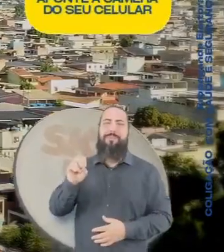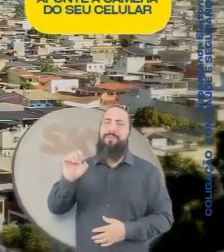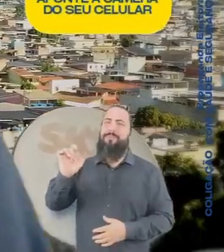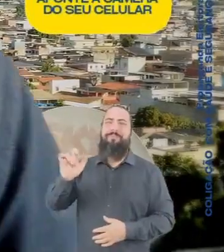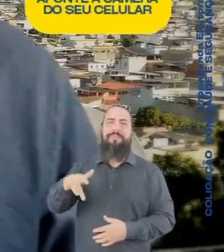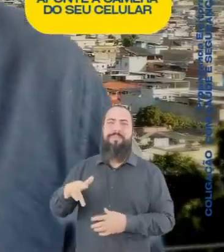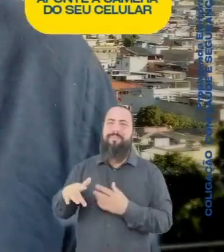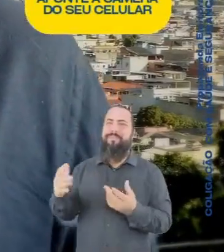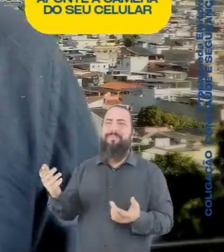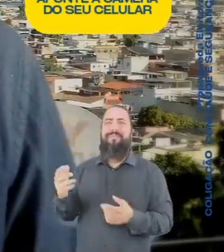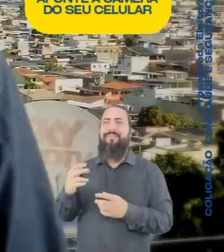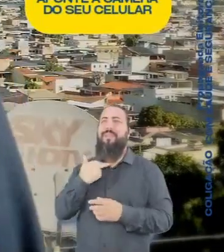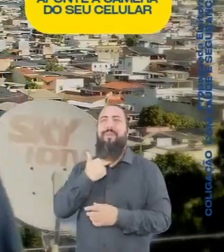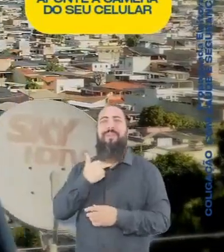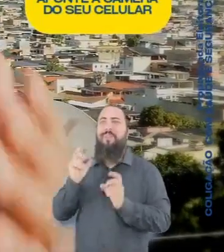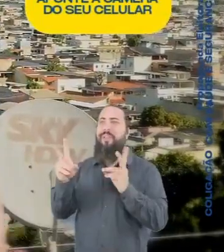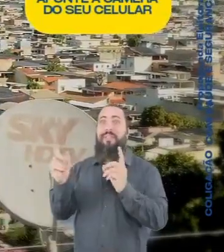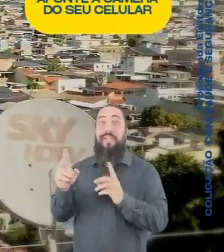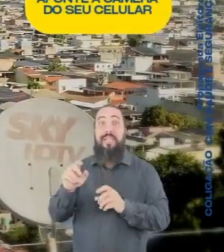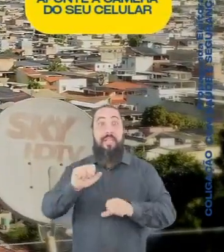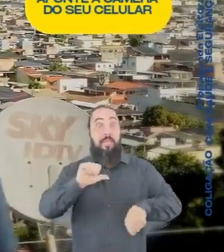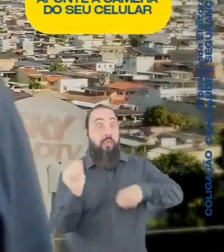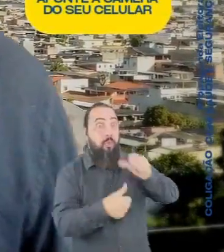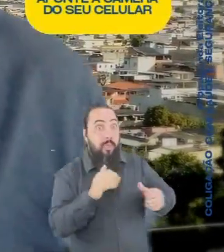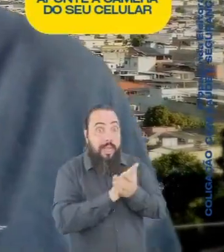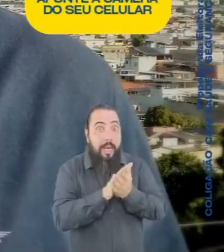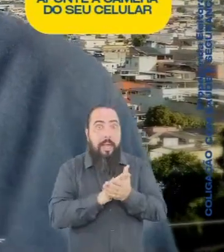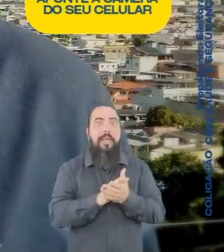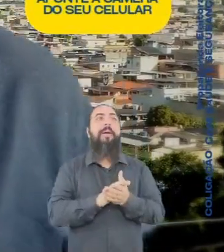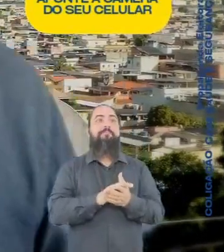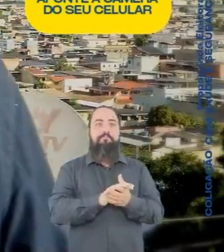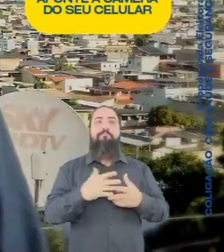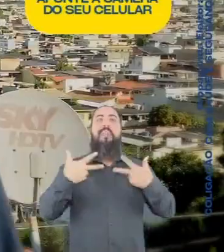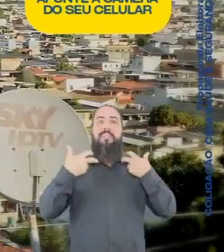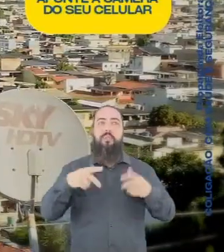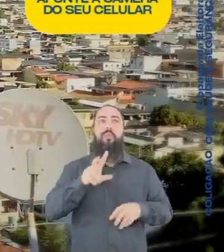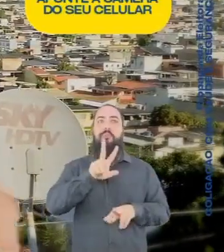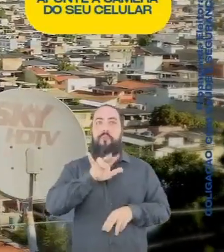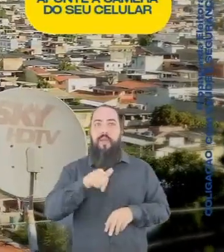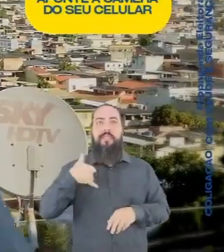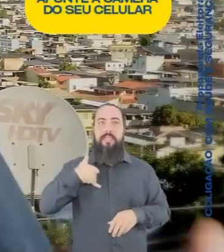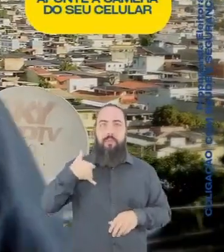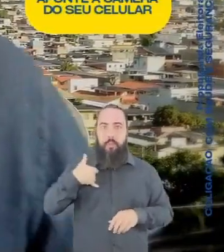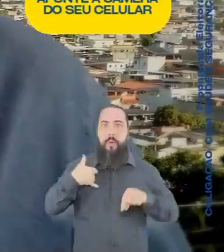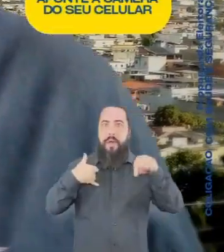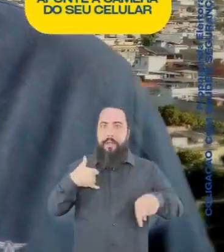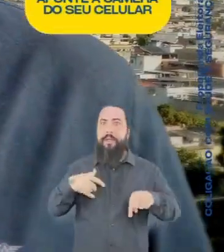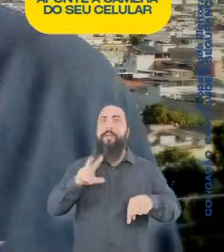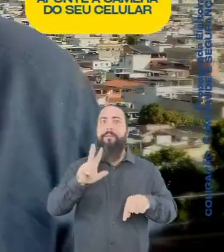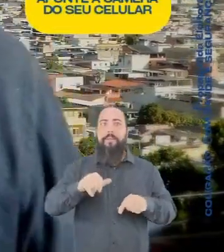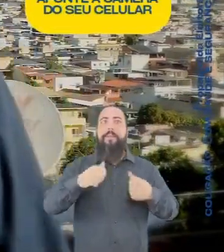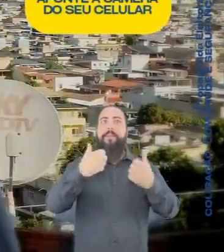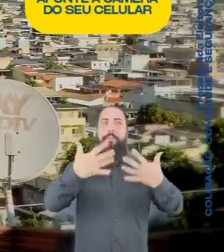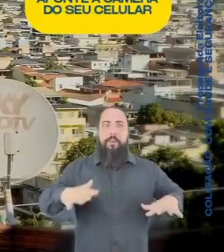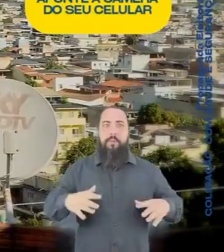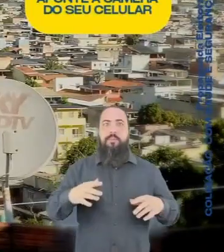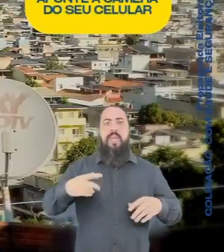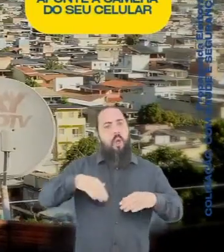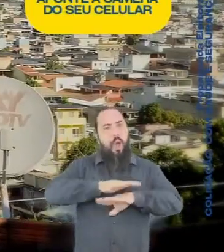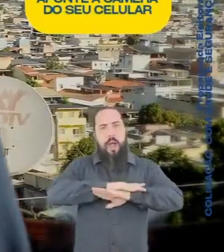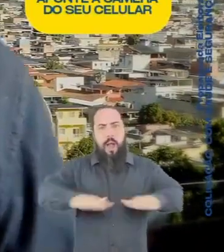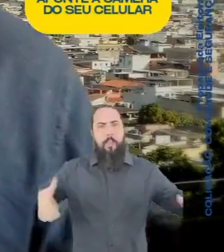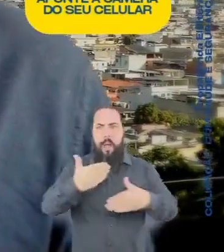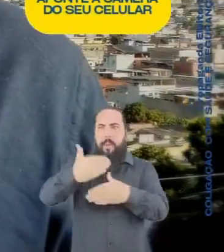Se a gente não fizer nada, Meriti vai se transformar em comunidades dominadas pelo tráfico. Vou acabar com as barricadas. Sou Marcos